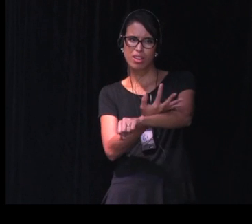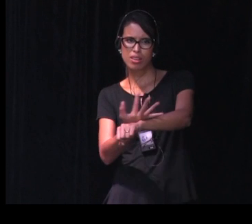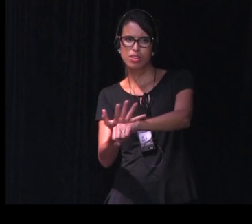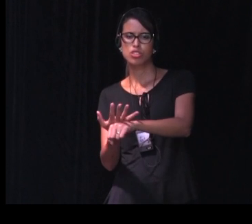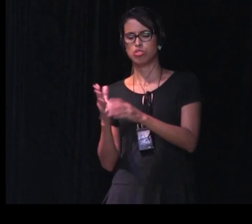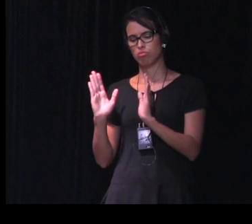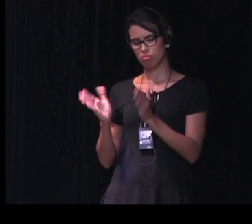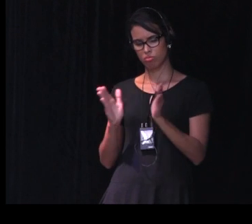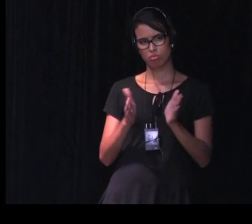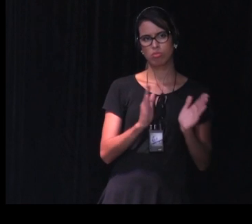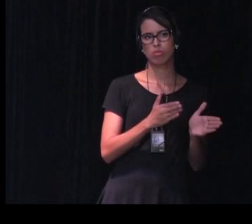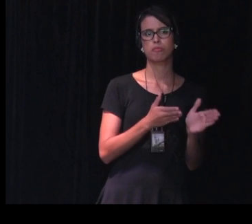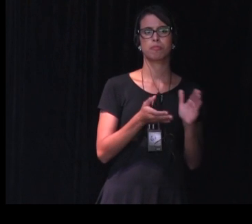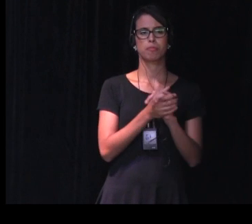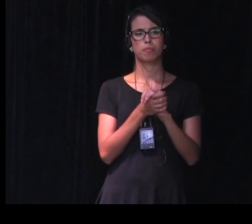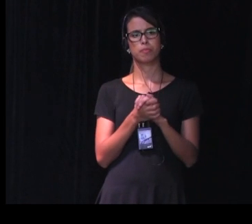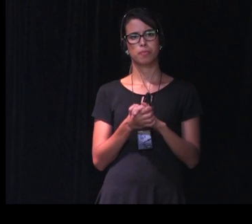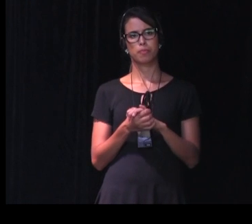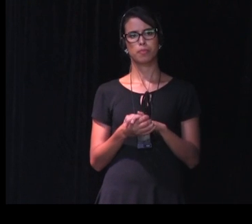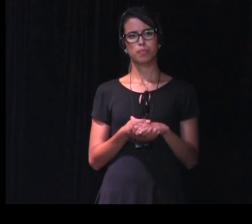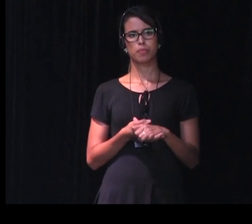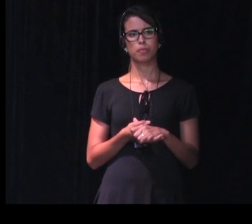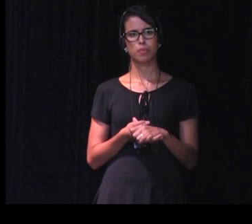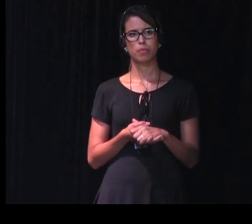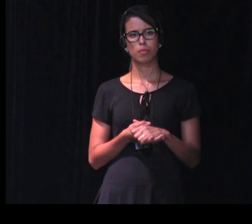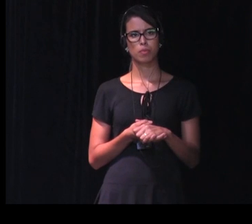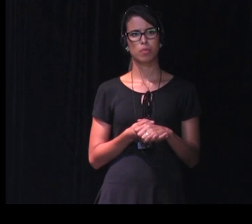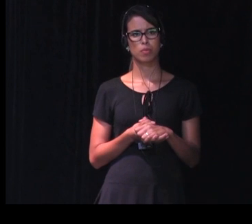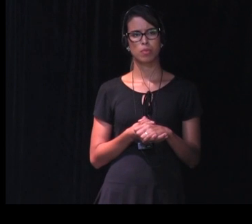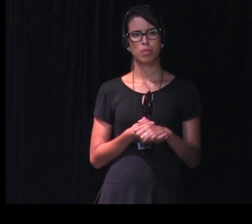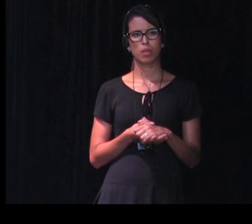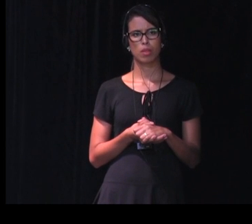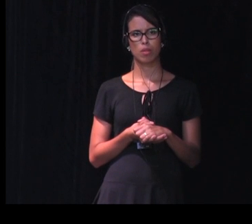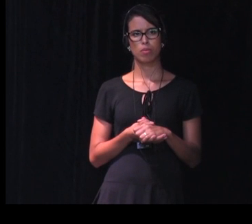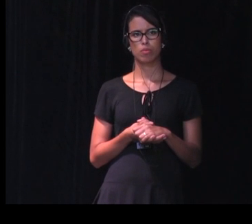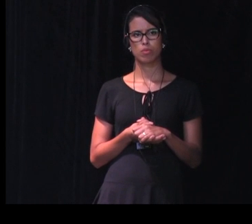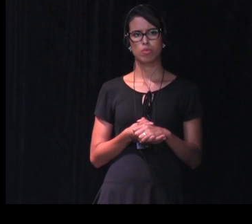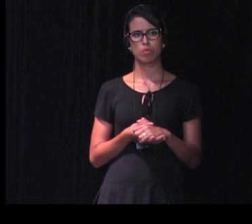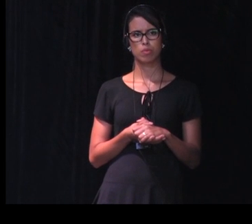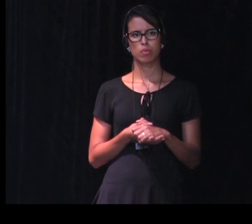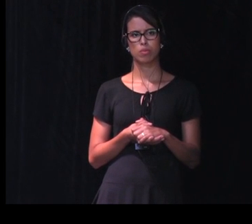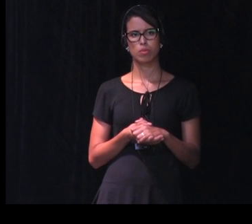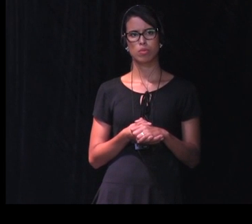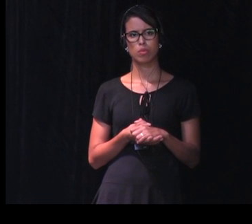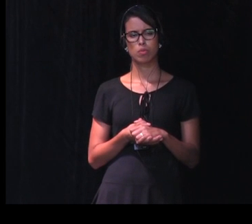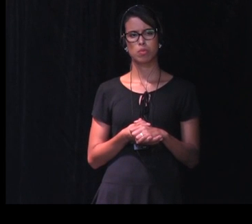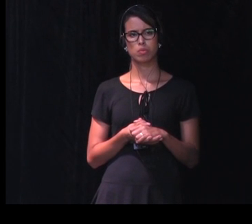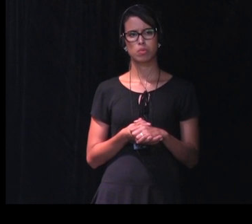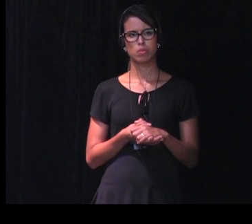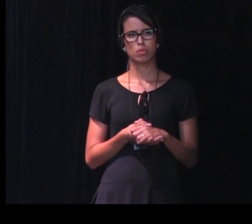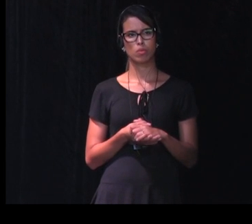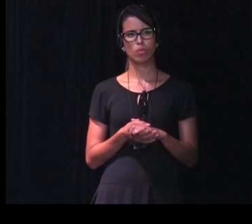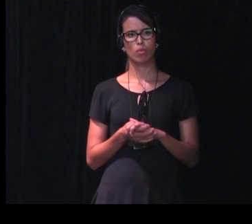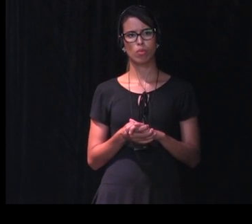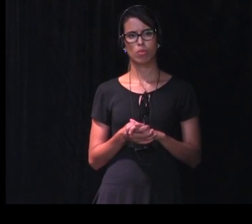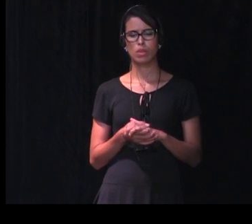fica ordenado, isso não seja utilizado, que sejam